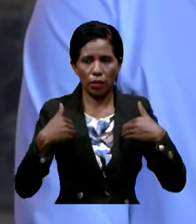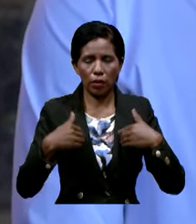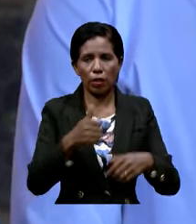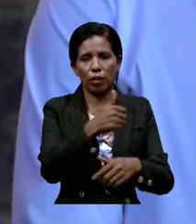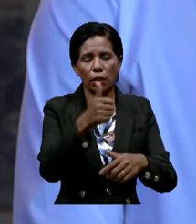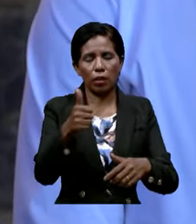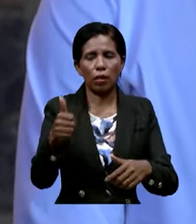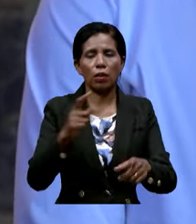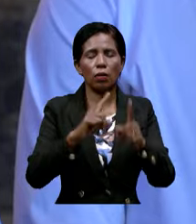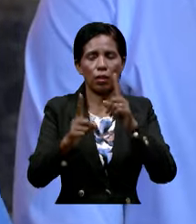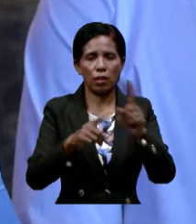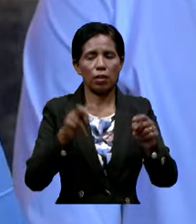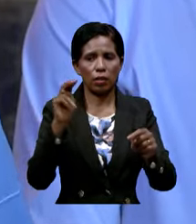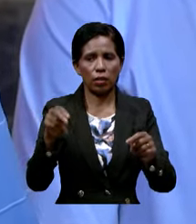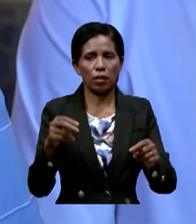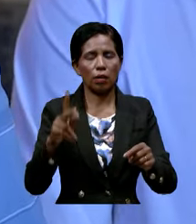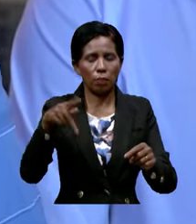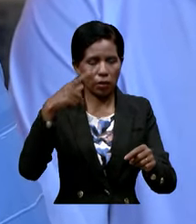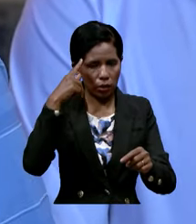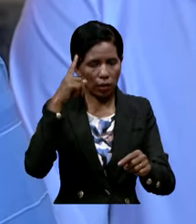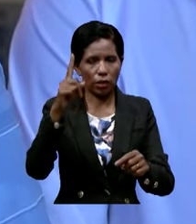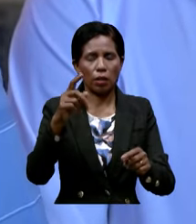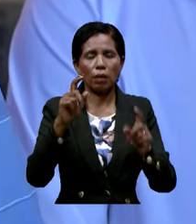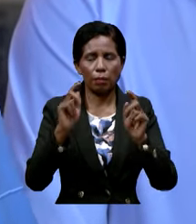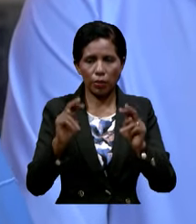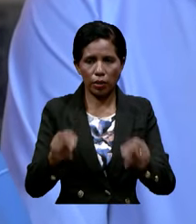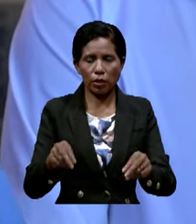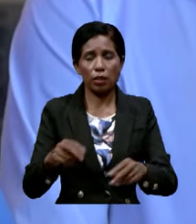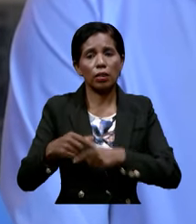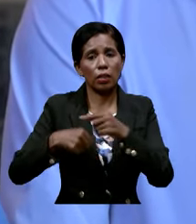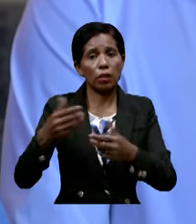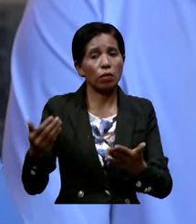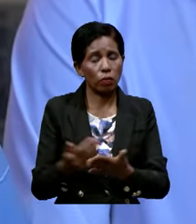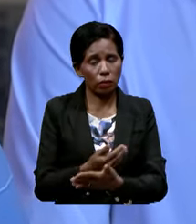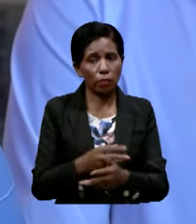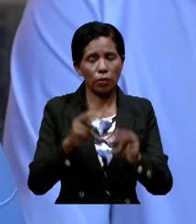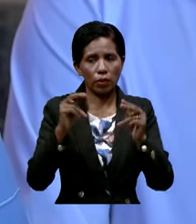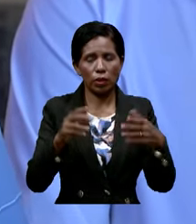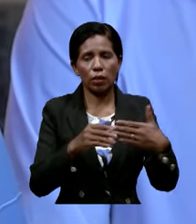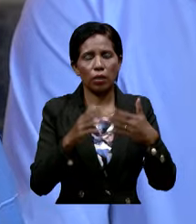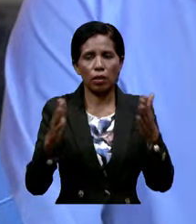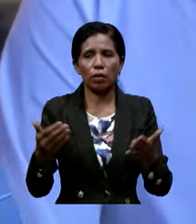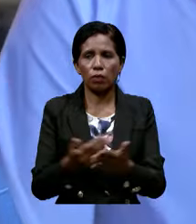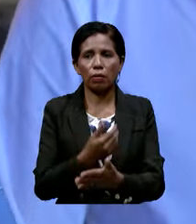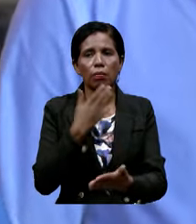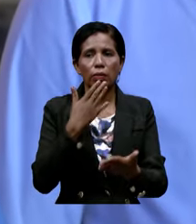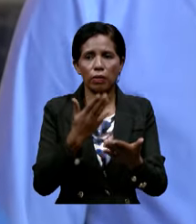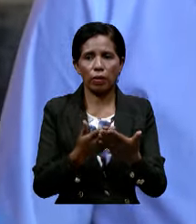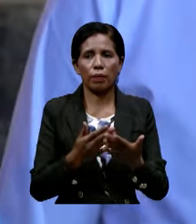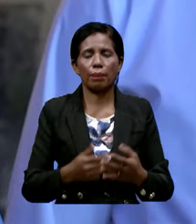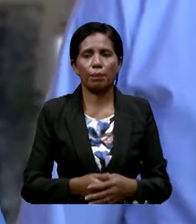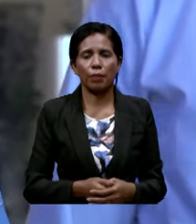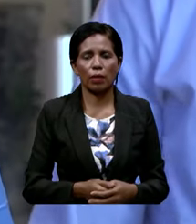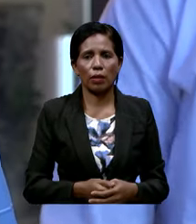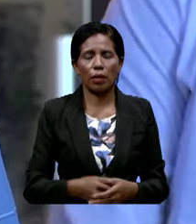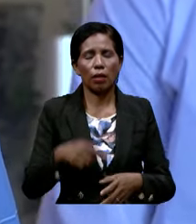ir a colinear as clé. Então, a política ira precisa de geração ir a Fuma, e precisa mostrar a liderança Fuma na BDA.